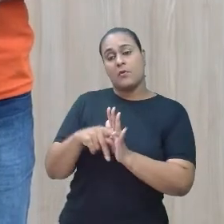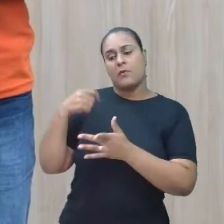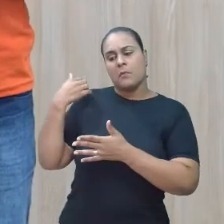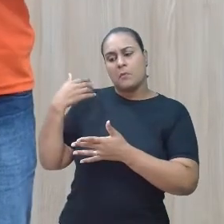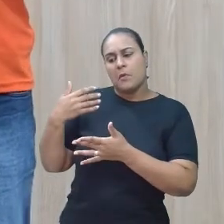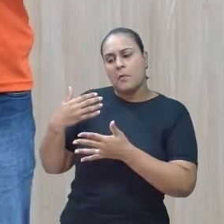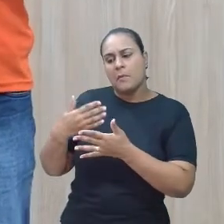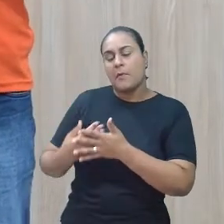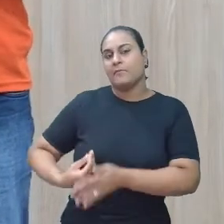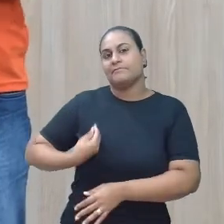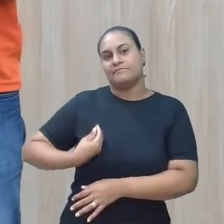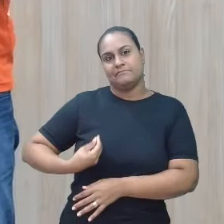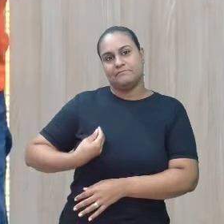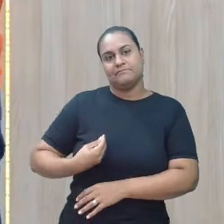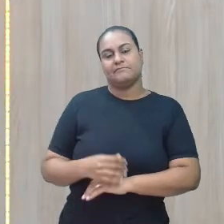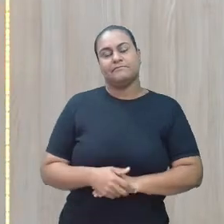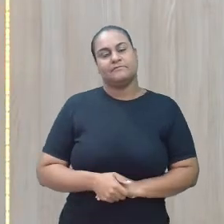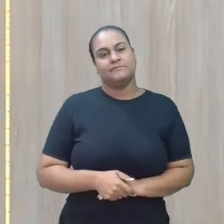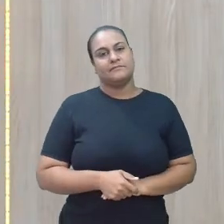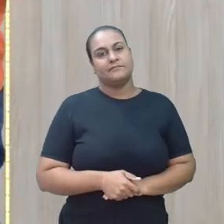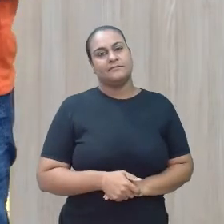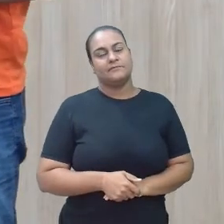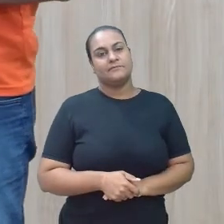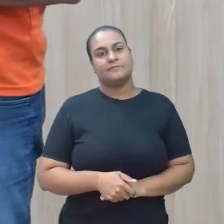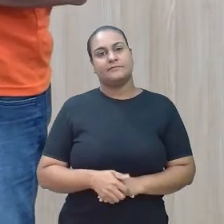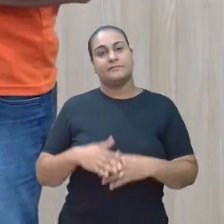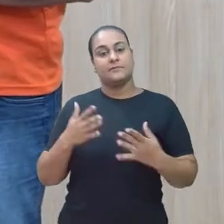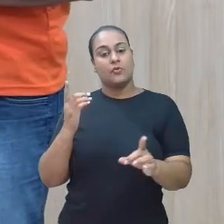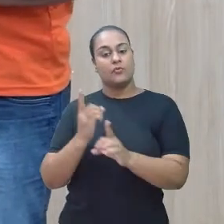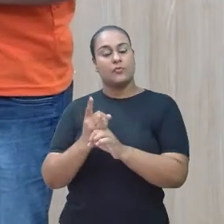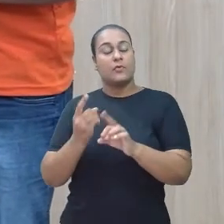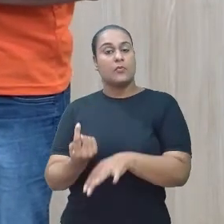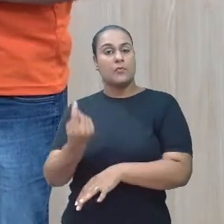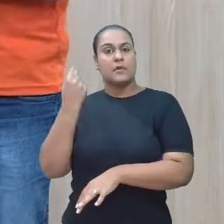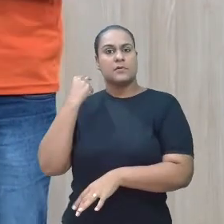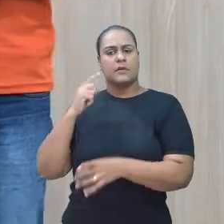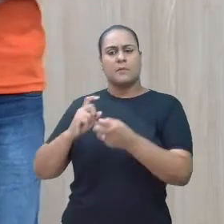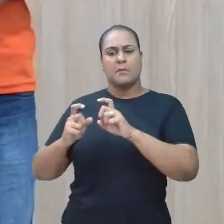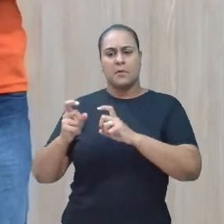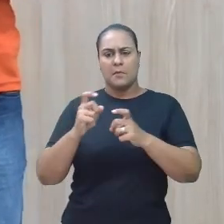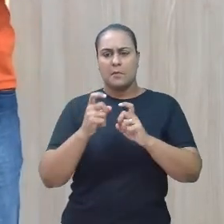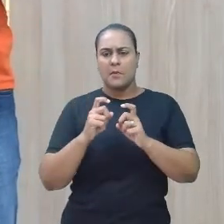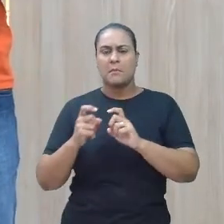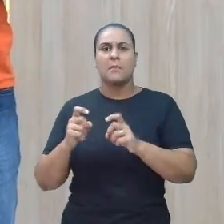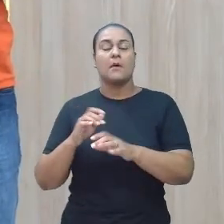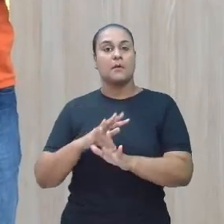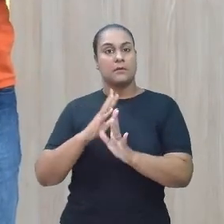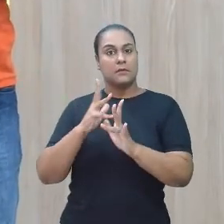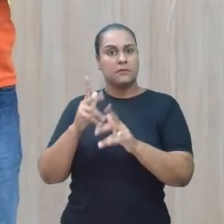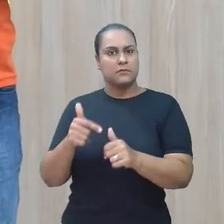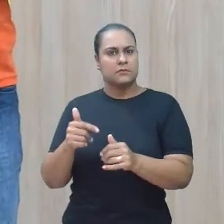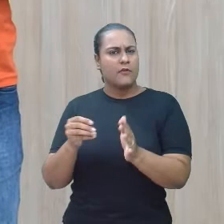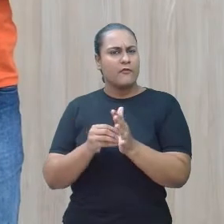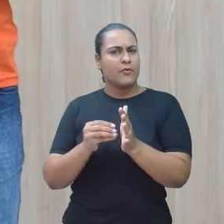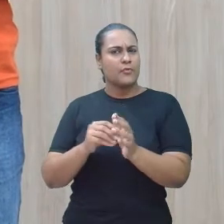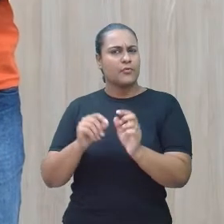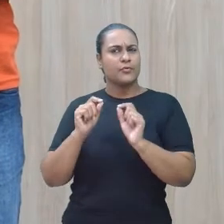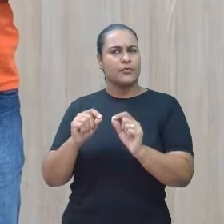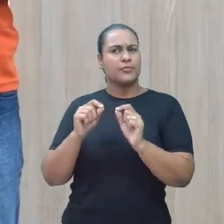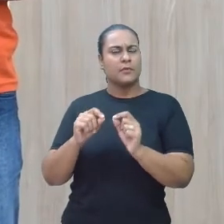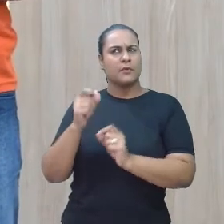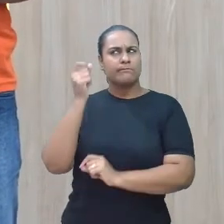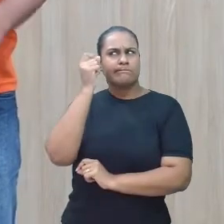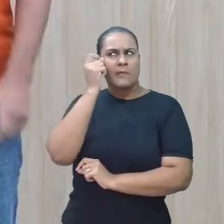vida. Tá? Então, no encontro passado nós discutimos tudo isso e faltou a gente trabalhar especialmente a